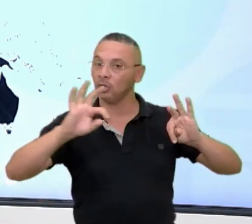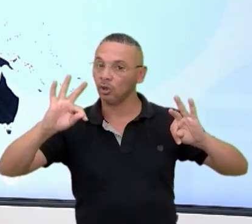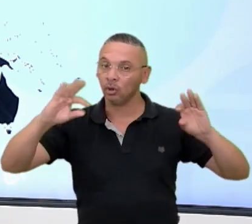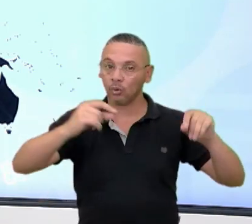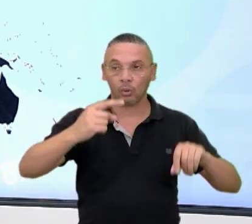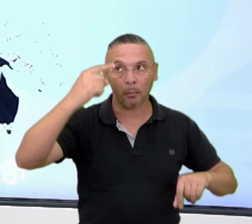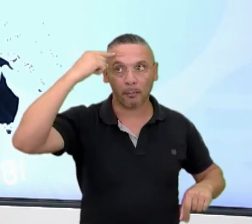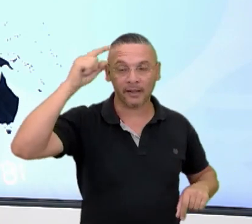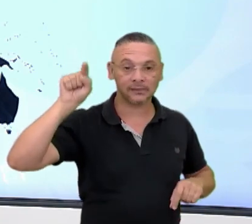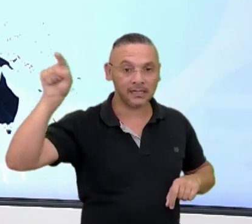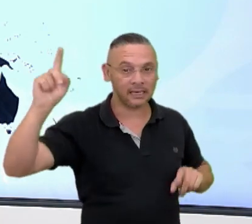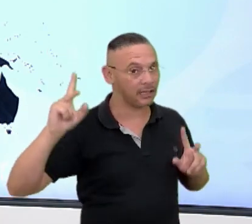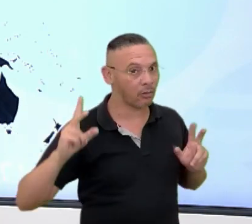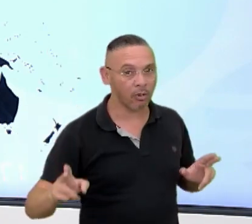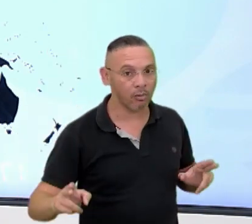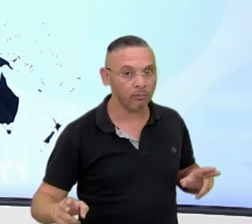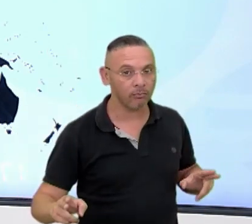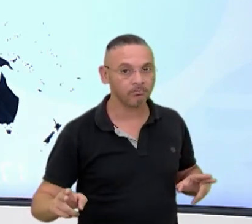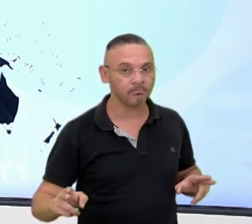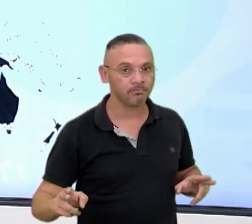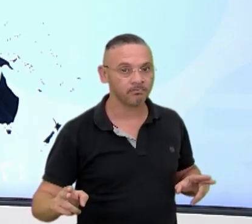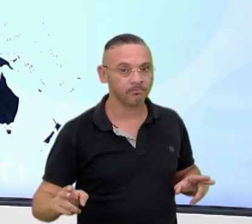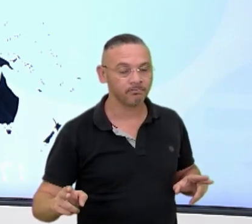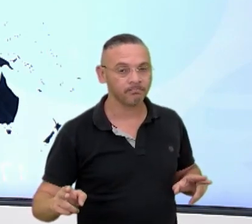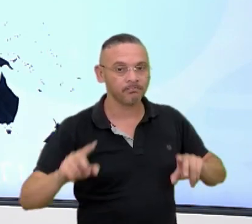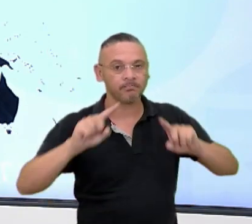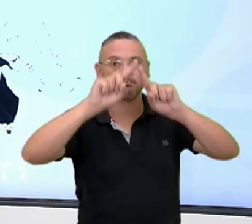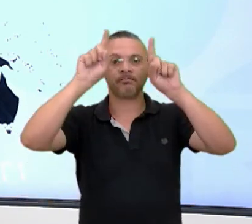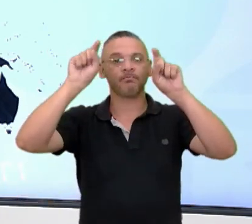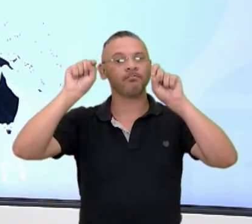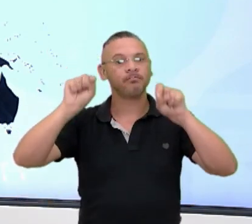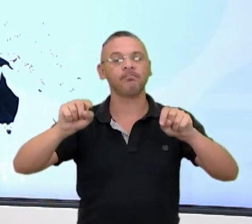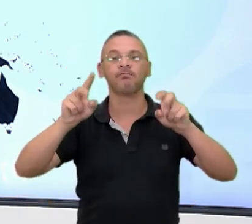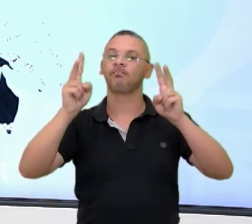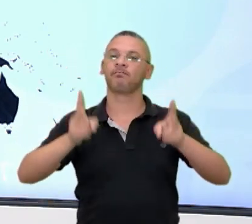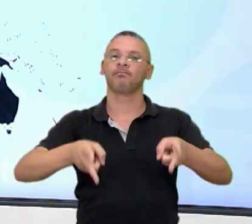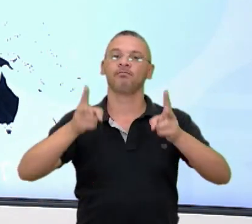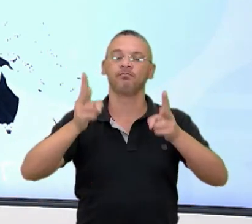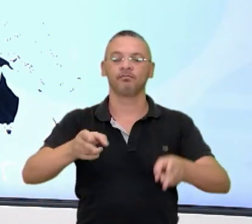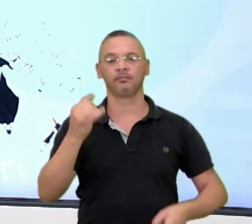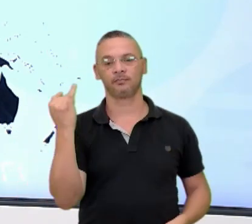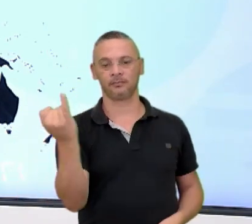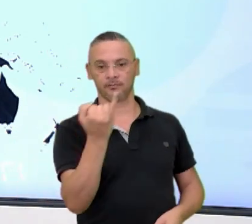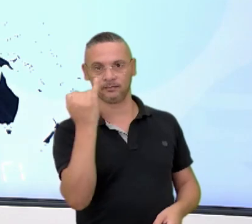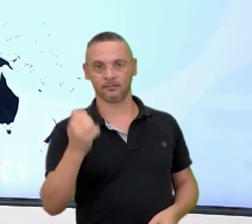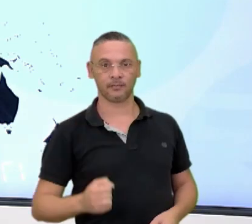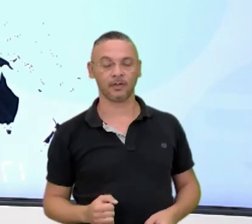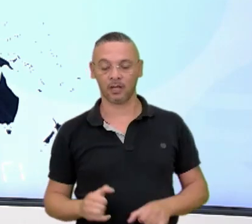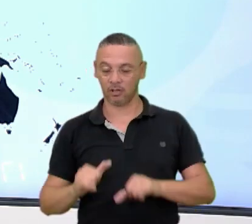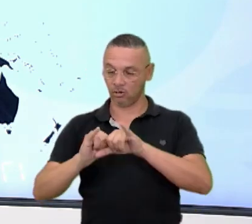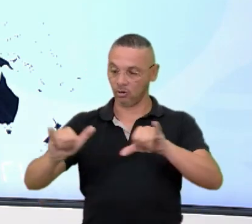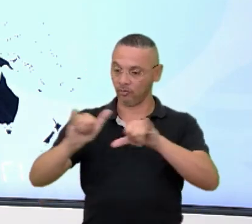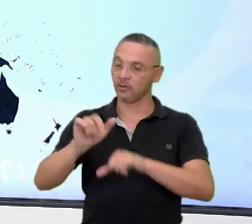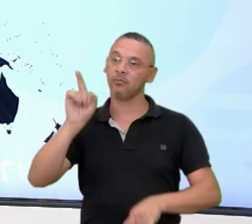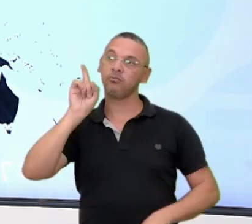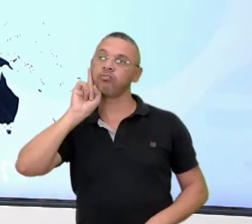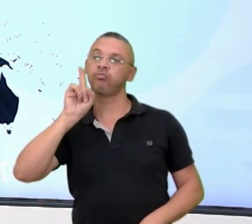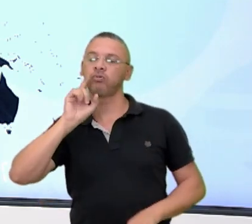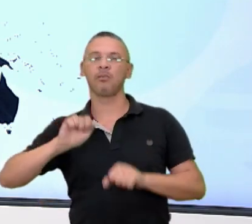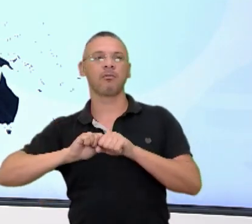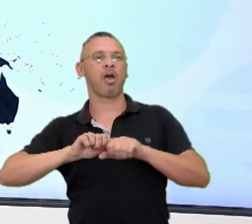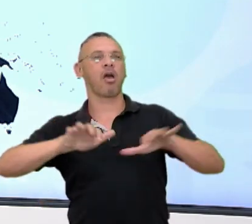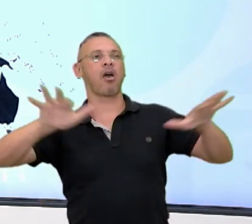da notícia. Como a notícia caminhou. Até tem um mapa aqui para mostrar para vocês, né? Deixa eu ver. Ah, não trouxe o mapa dessa vez.